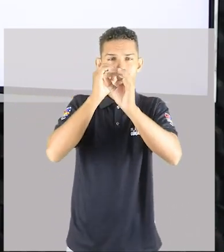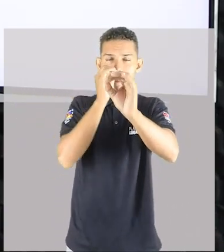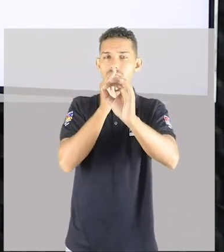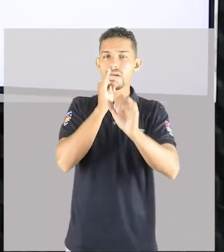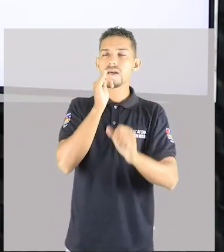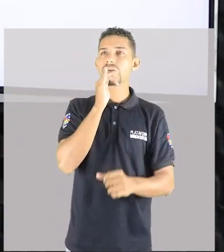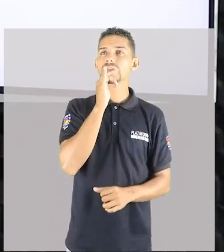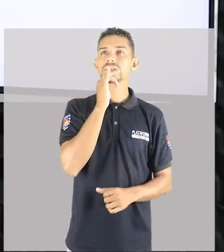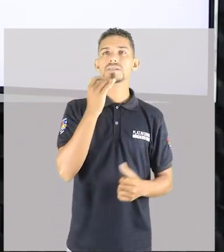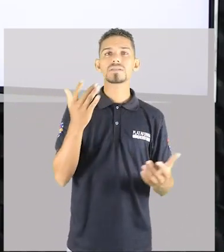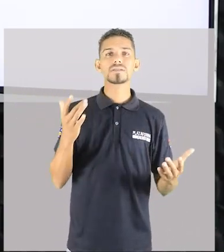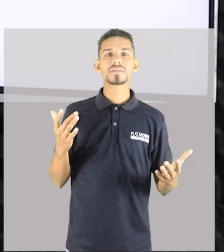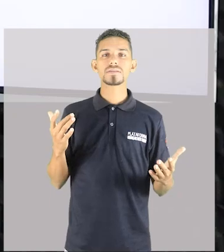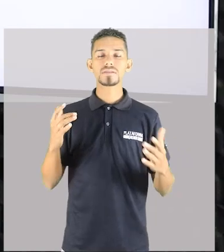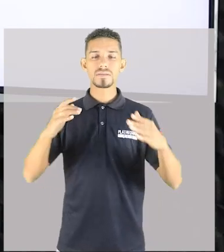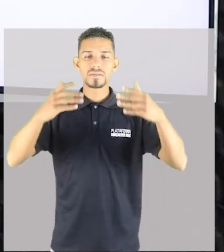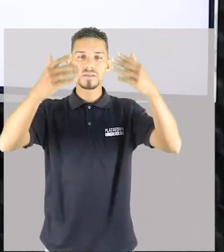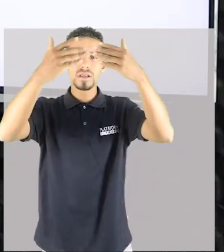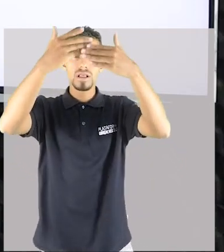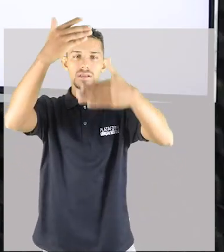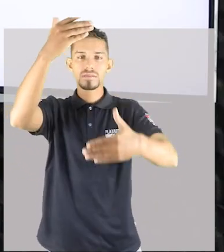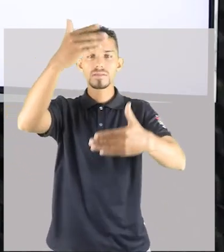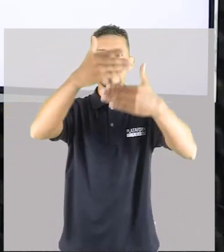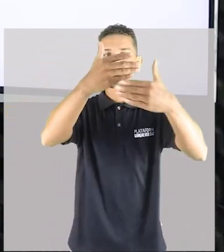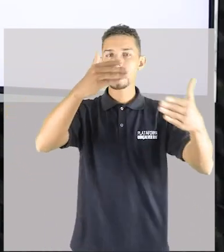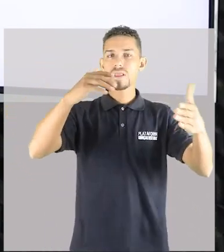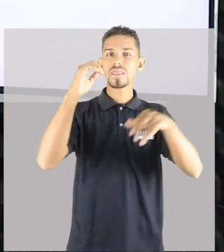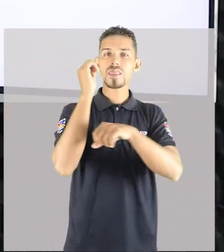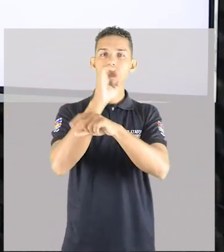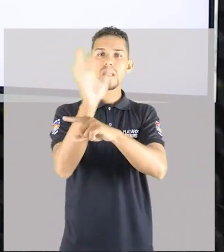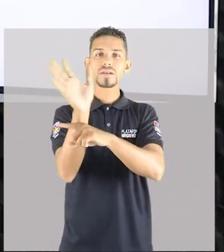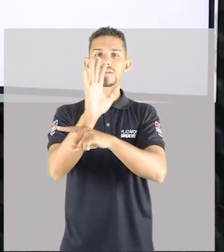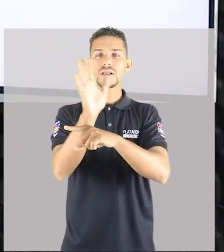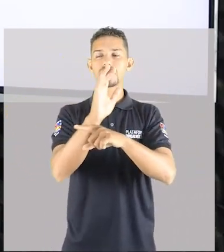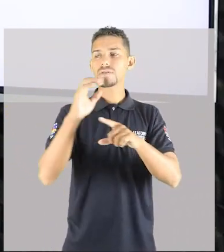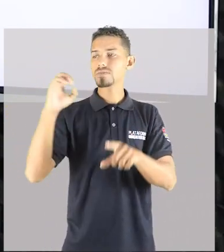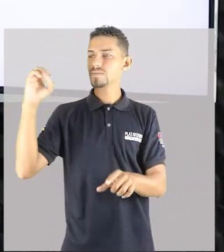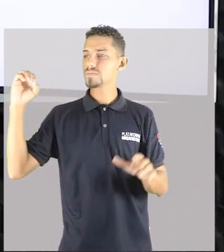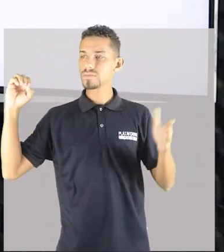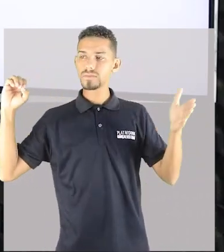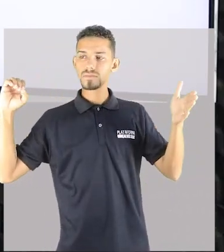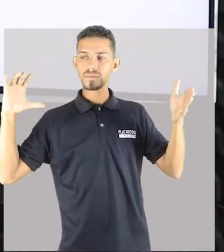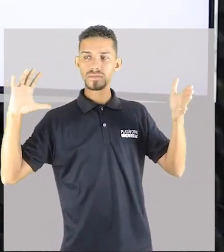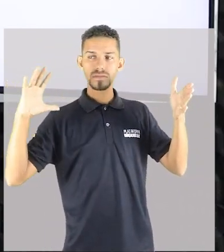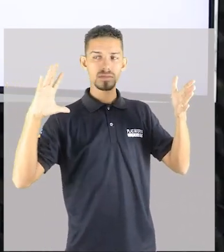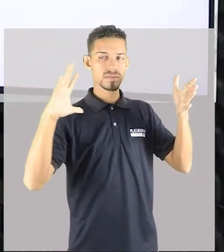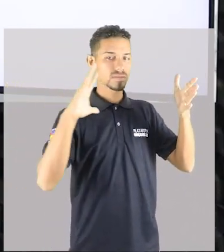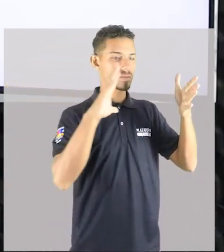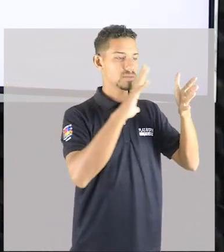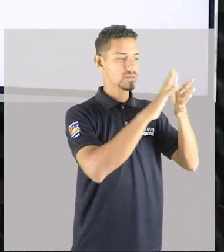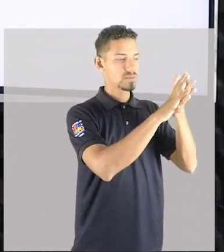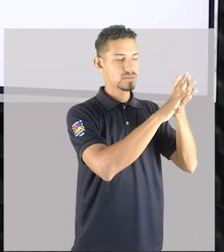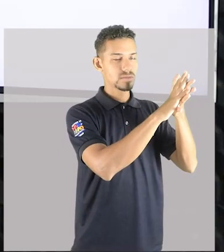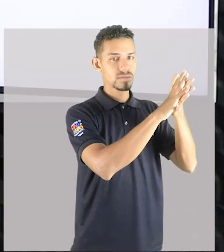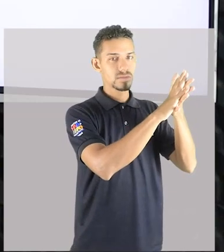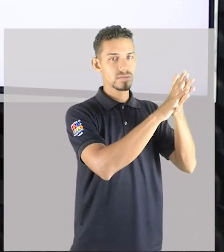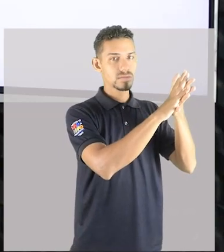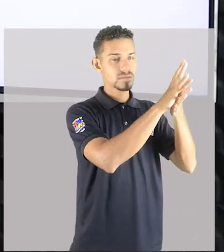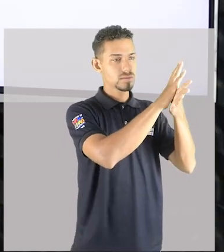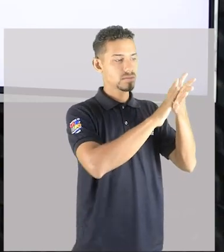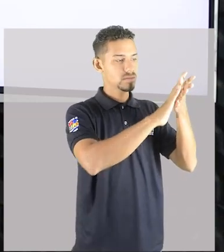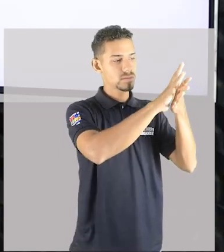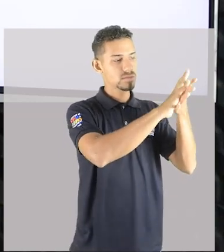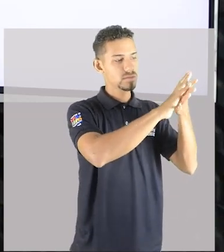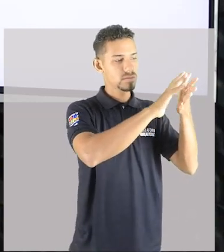cinema, aquela lente que está ali, que projeta a imagem, joga a imagem para a tela. Aqui no nosso